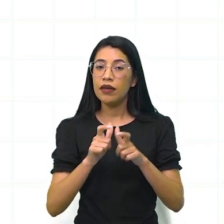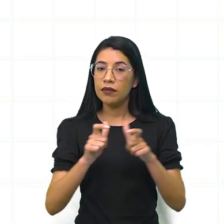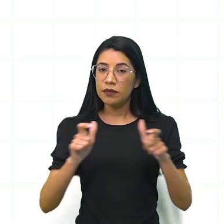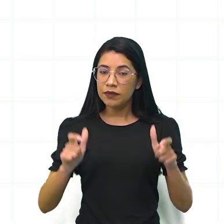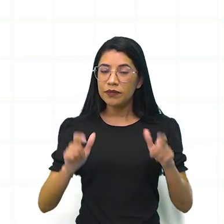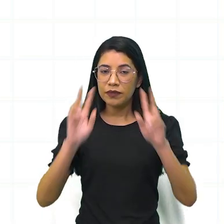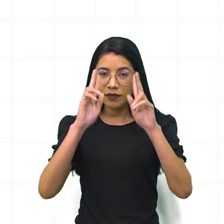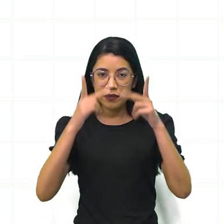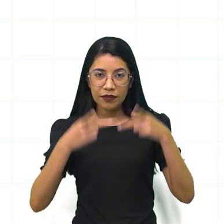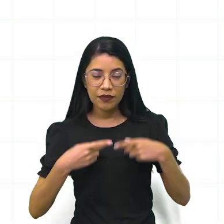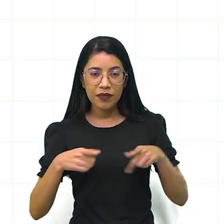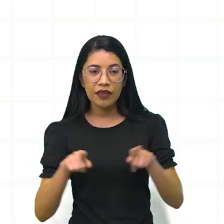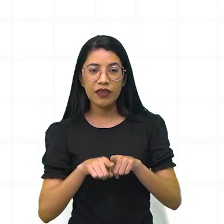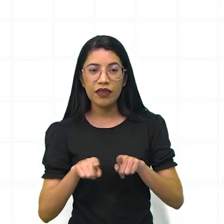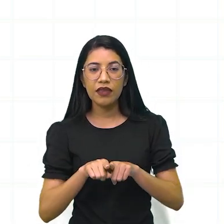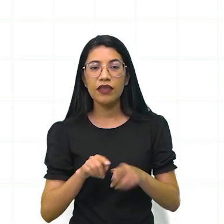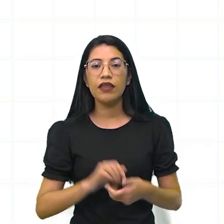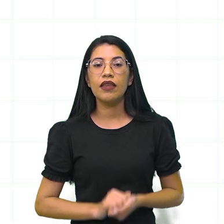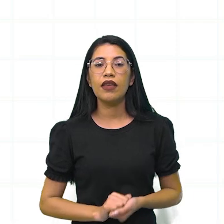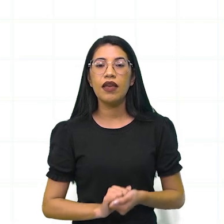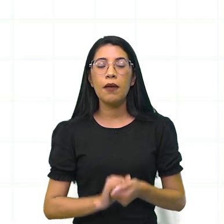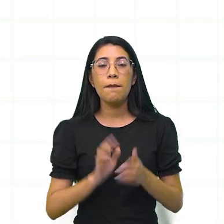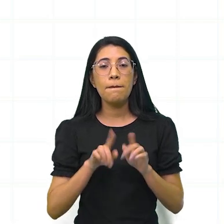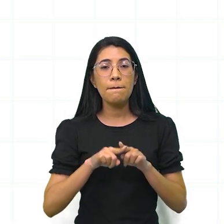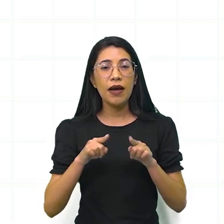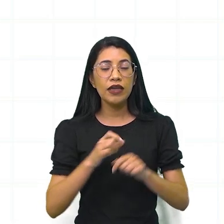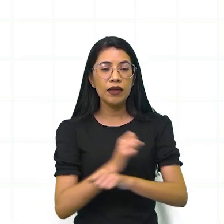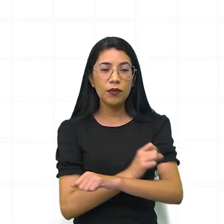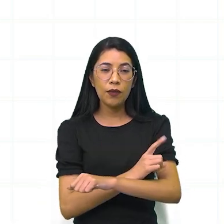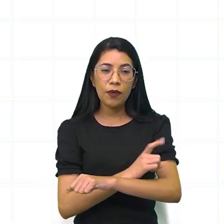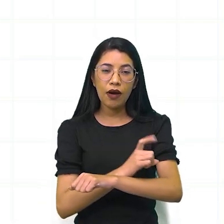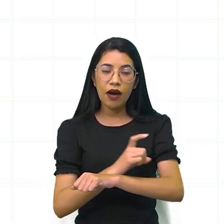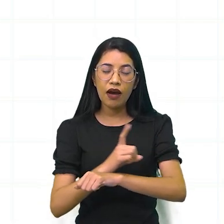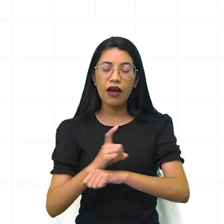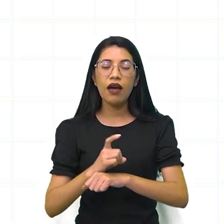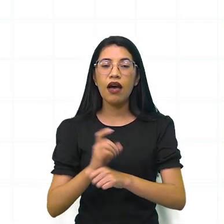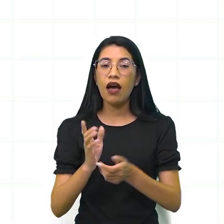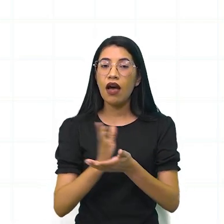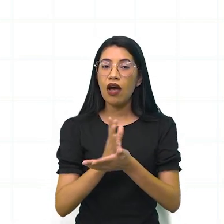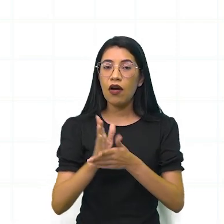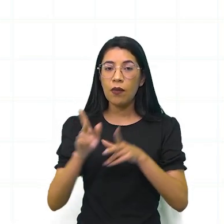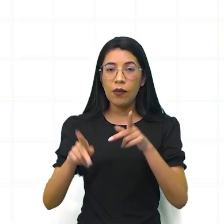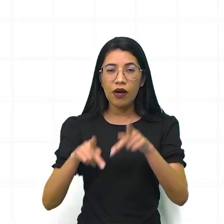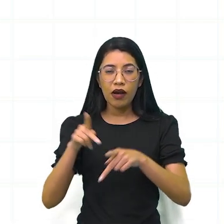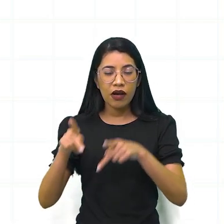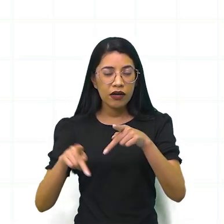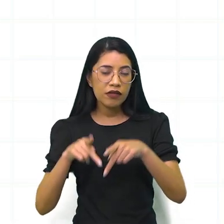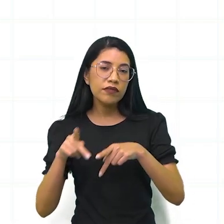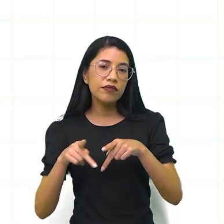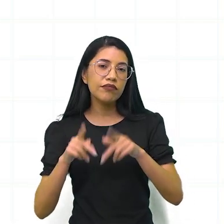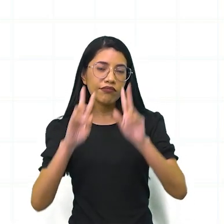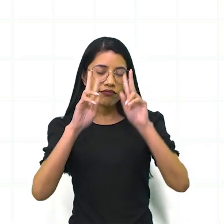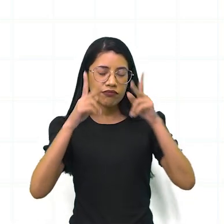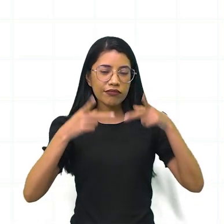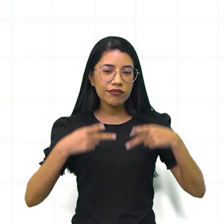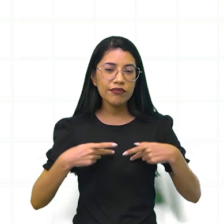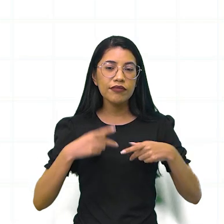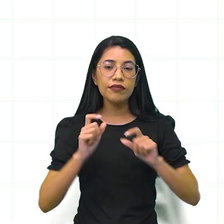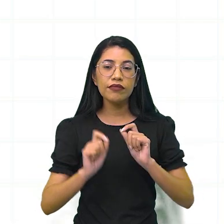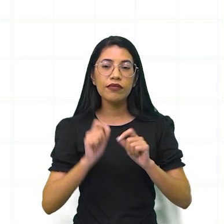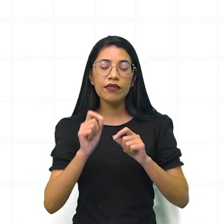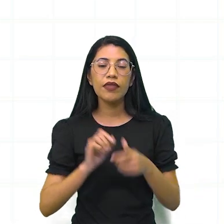No entanto, ao longo da evolução, algumas populações humanas desenvolveram